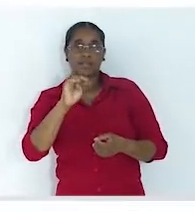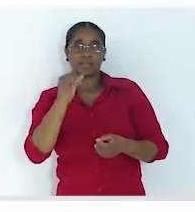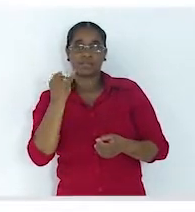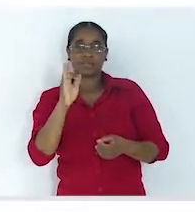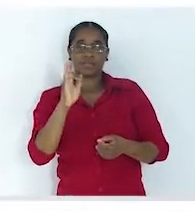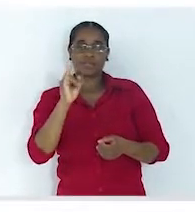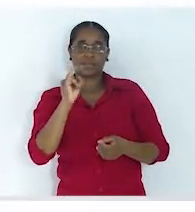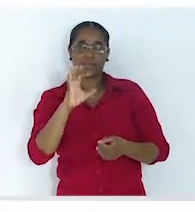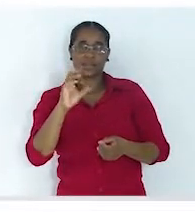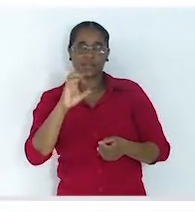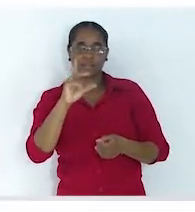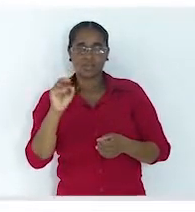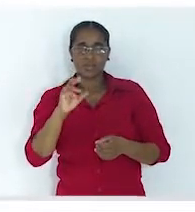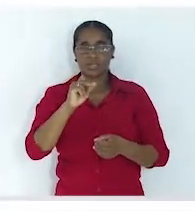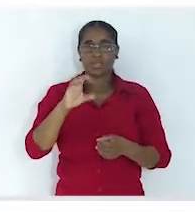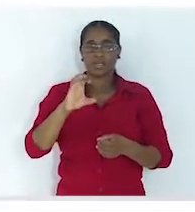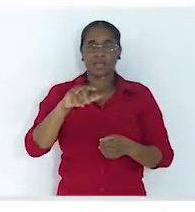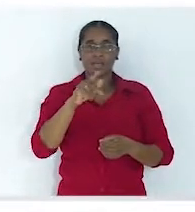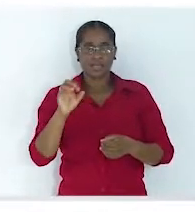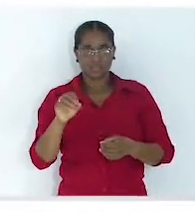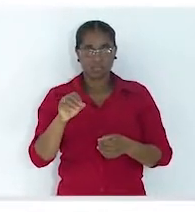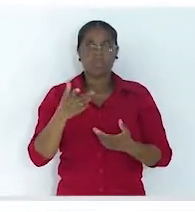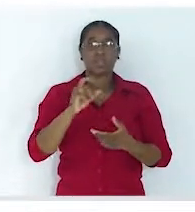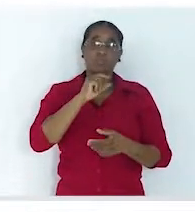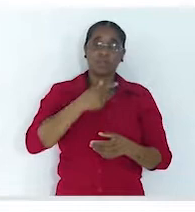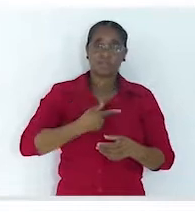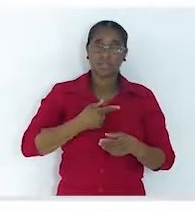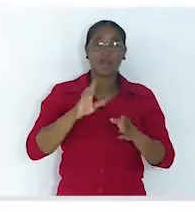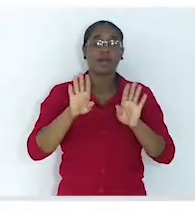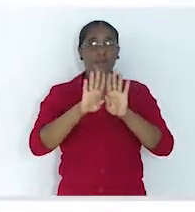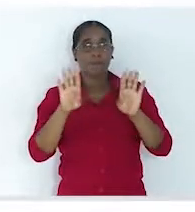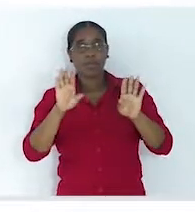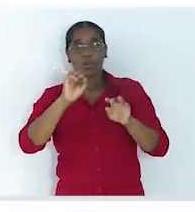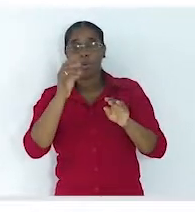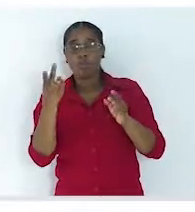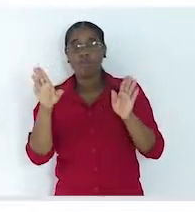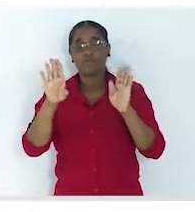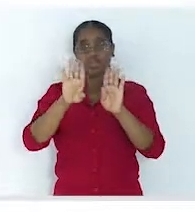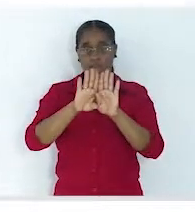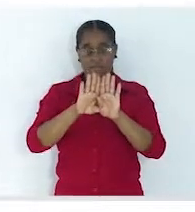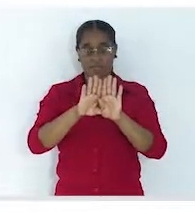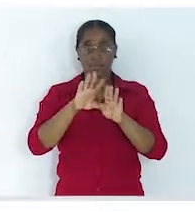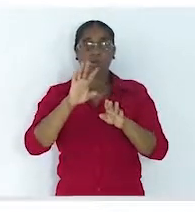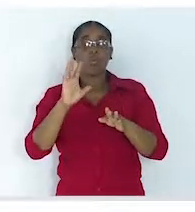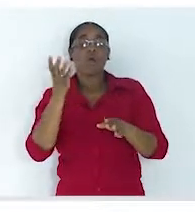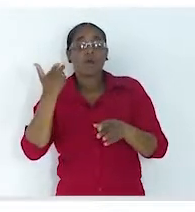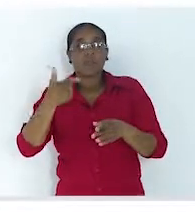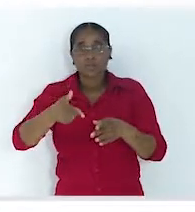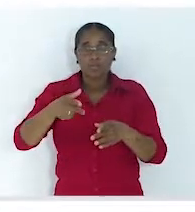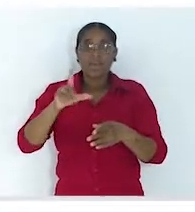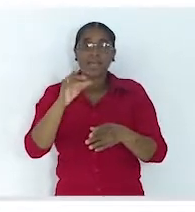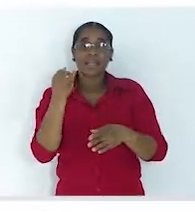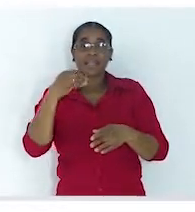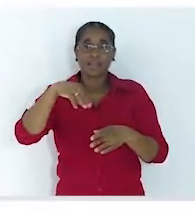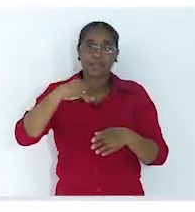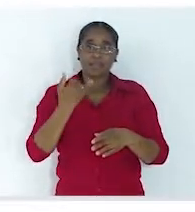Ainda, a ação pode ser aberta ou fechada quando se trata de delimitação. Tu vais delimitar uma ação, tu